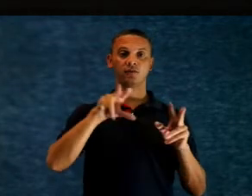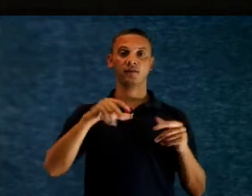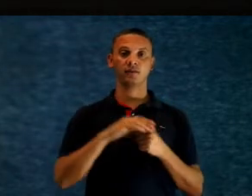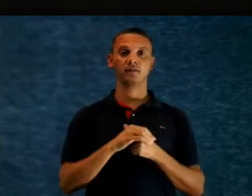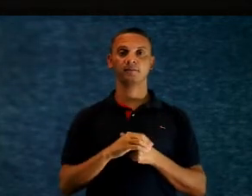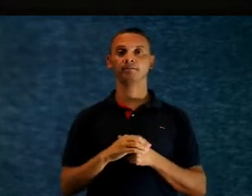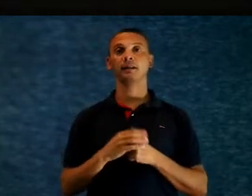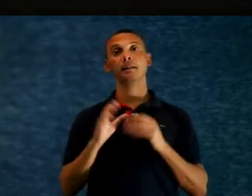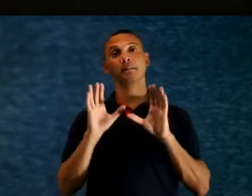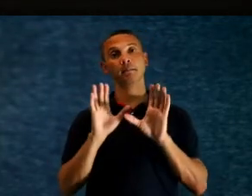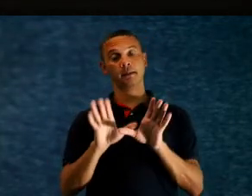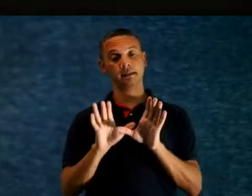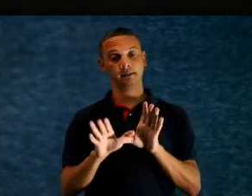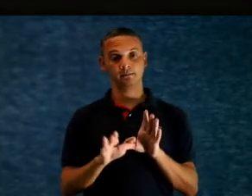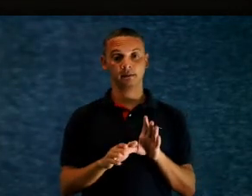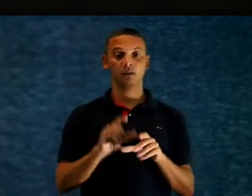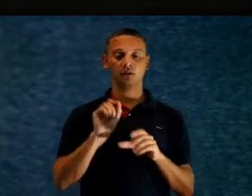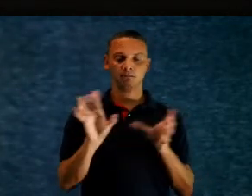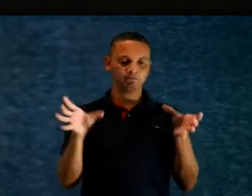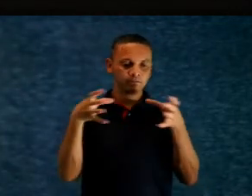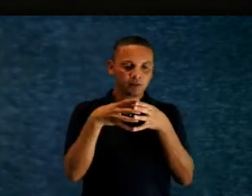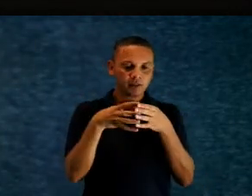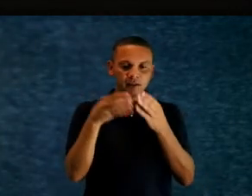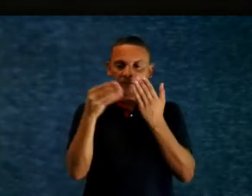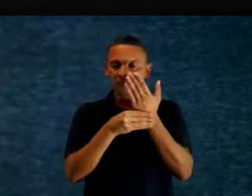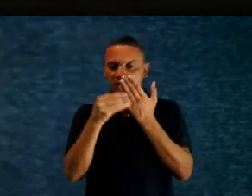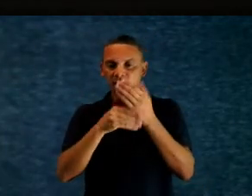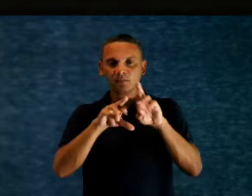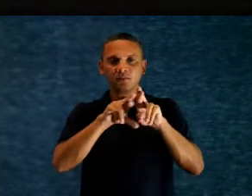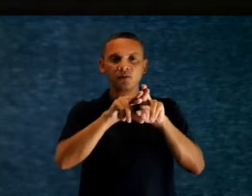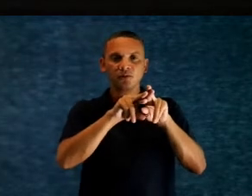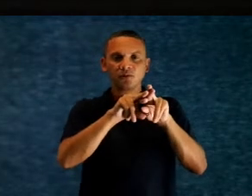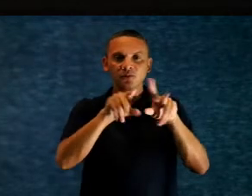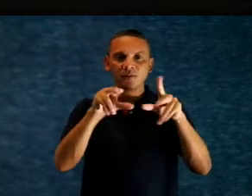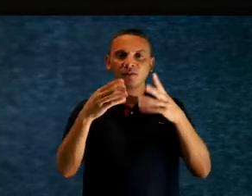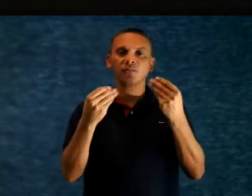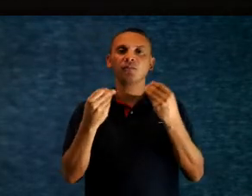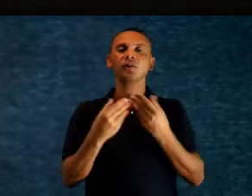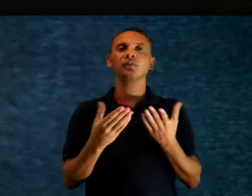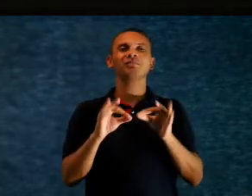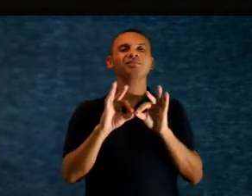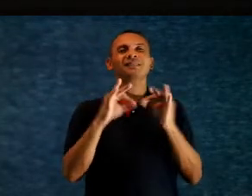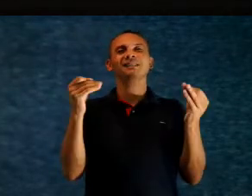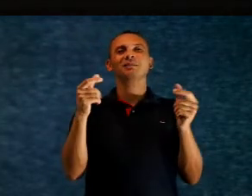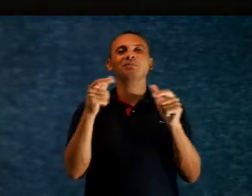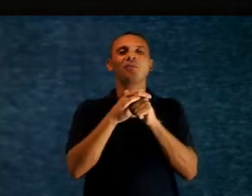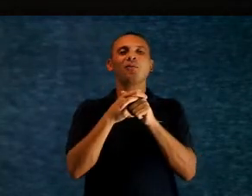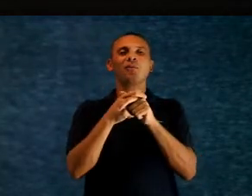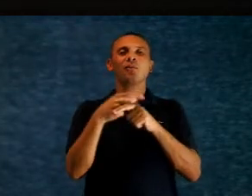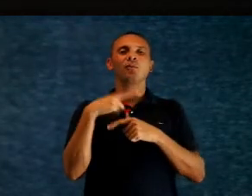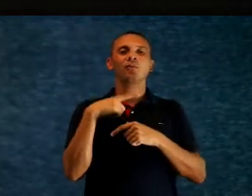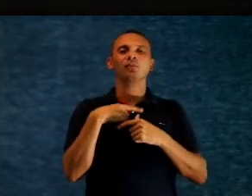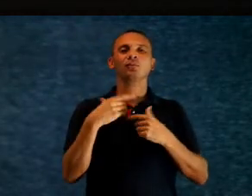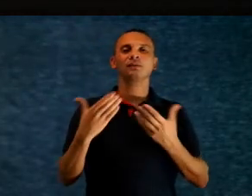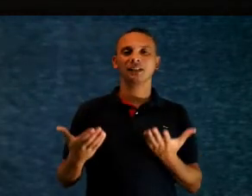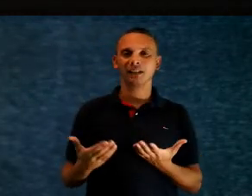a 1/10 do que Maria Julieta escreveu, porque foram muitas crônicas. O Pedro me diz Caminha, são centenas de